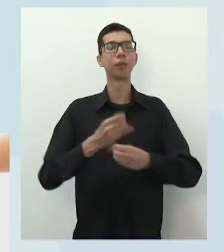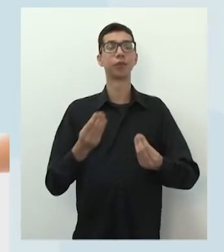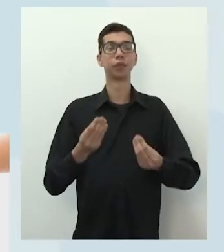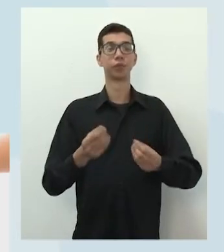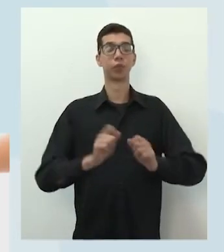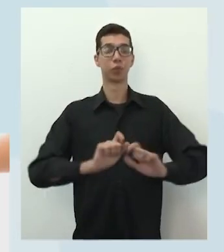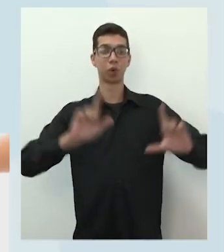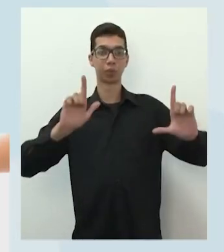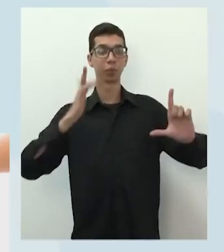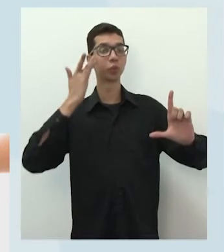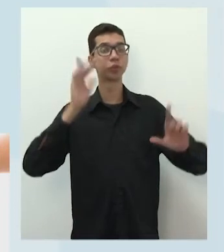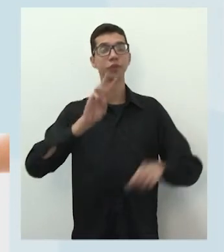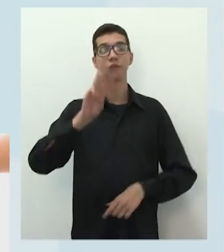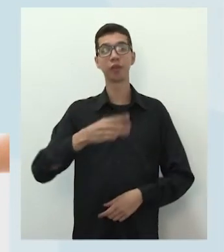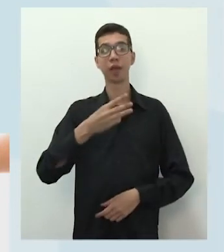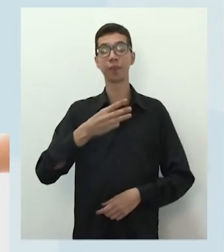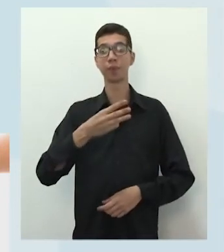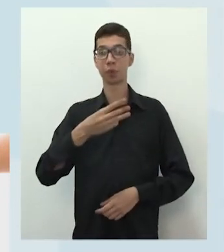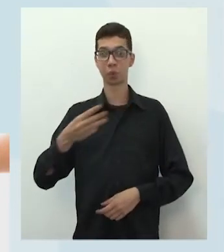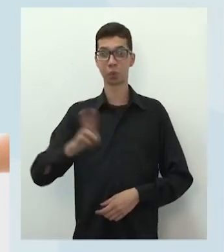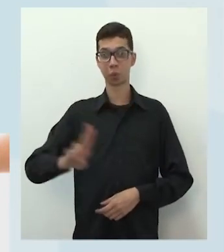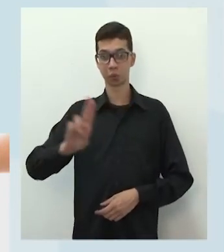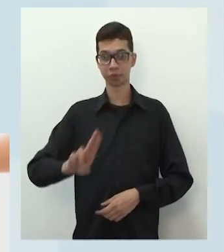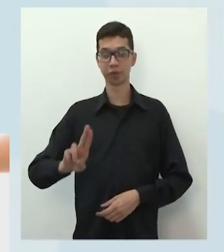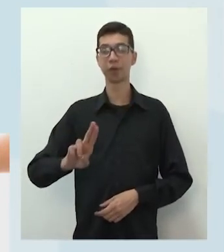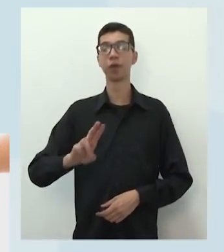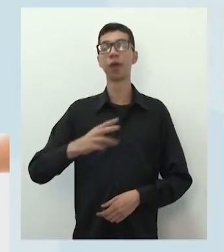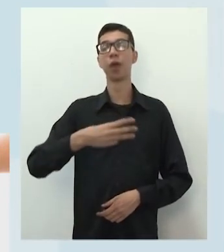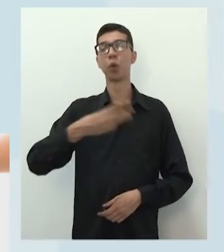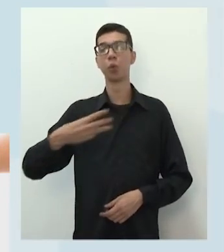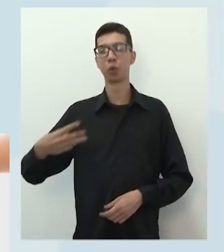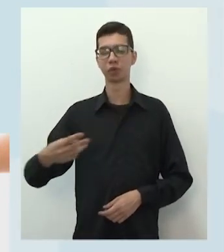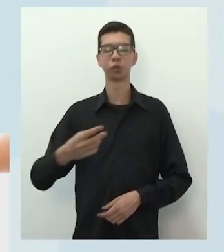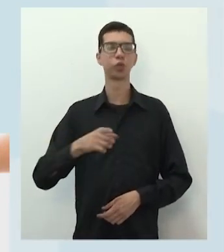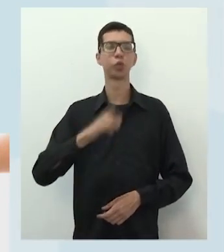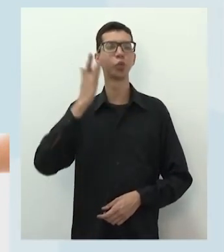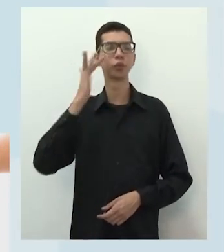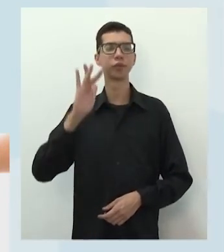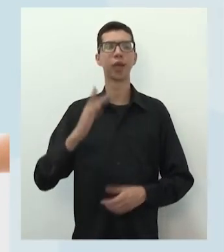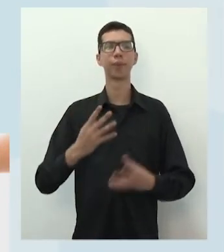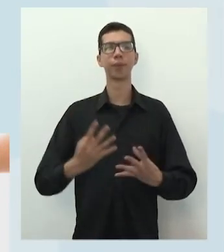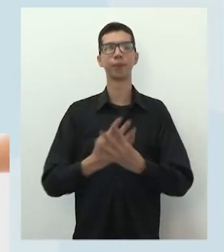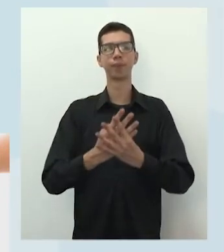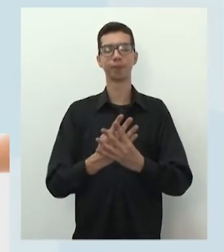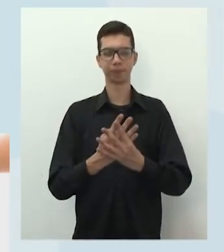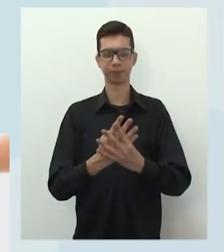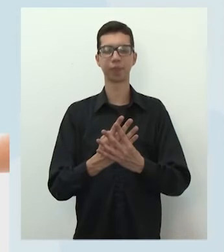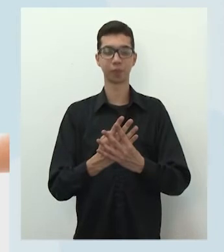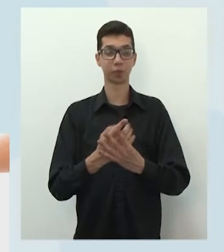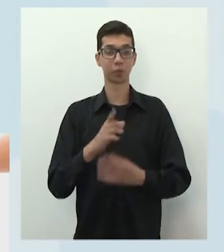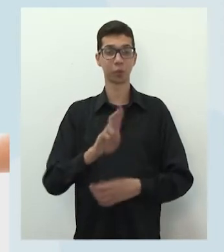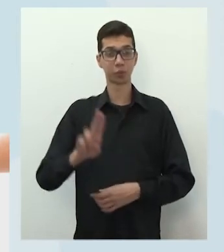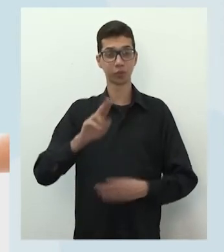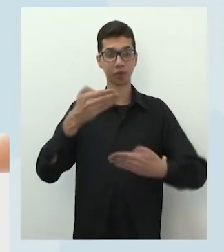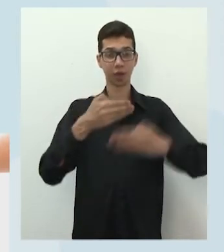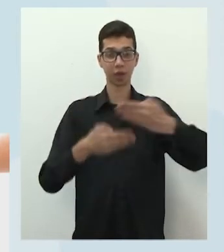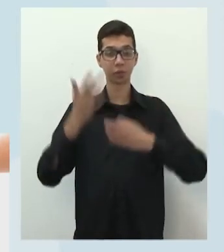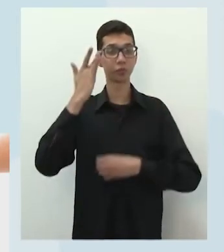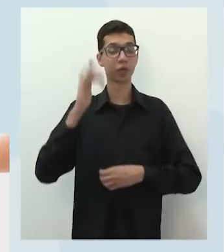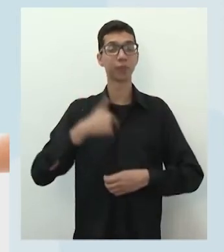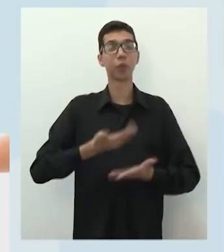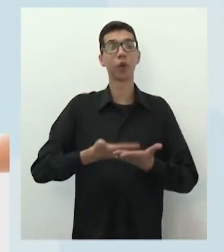mexer com a tecnologia. E é só ver como é que nós estamos sobrevivendo nesse período de afastamento social. Tá? Não estou dizendo que não é